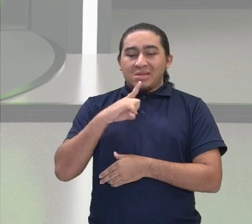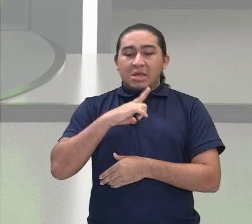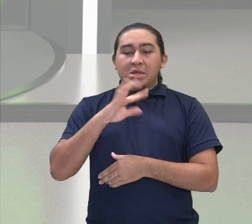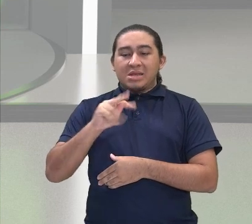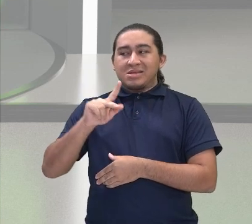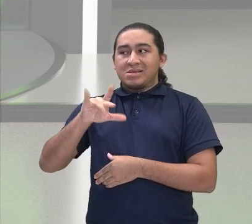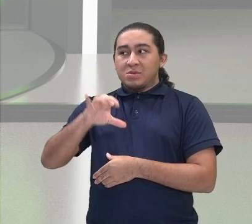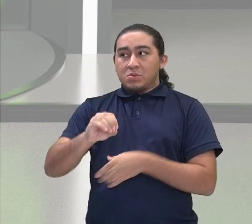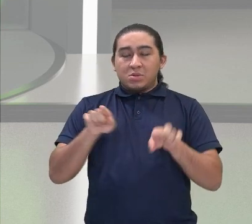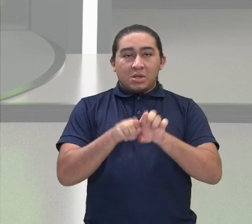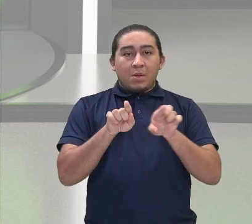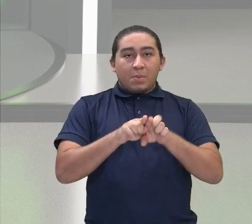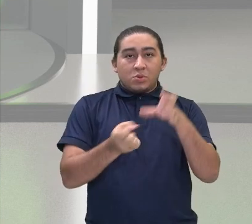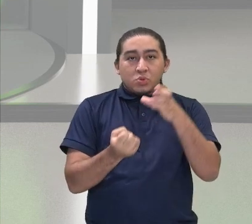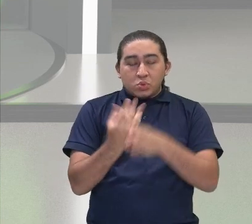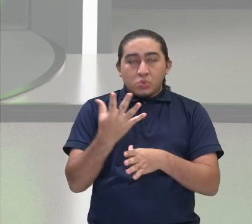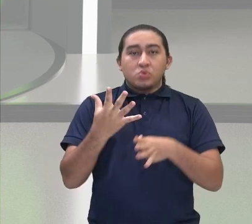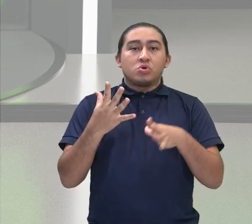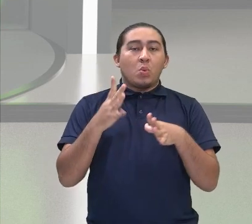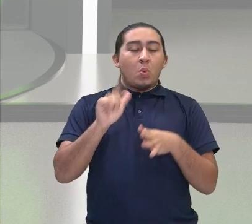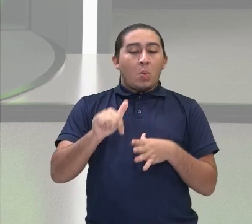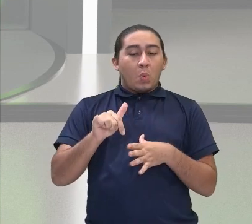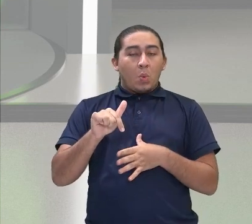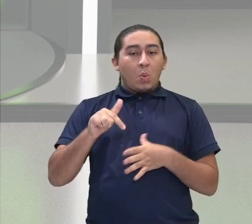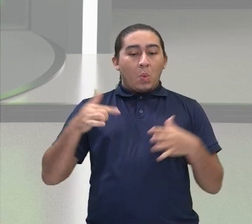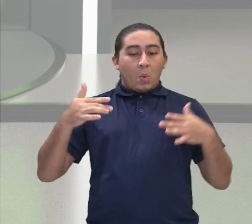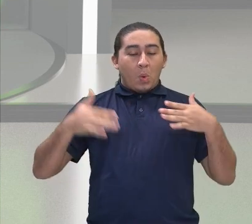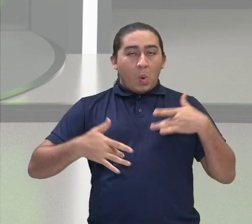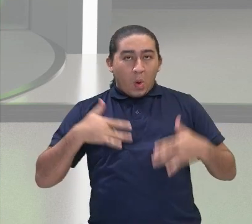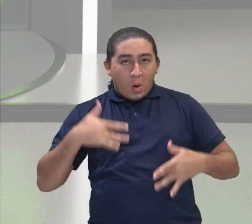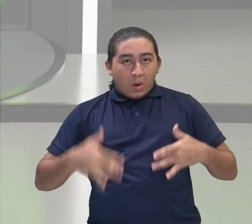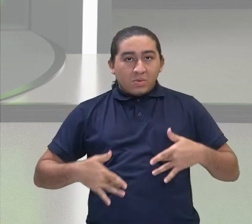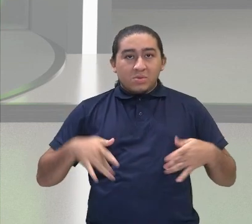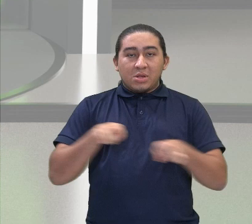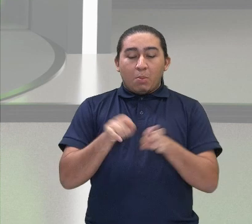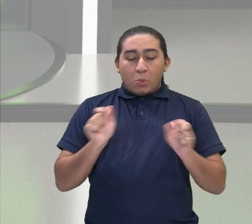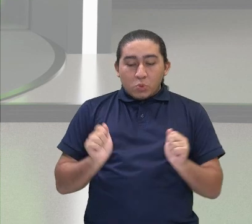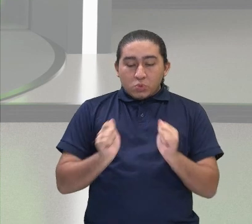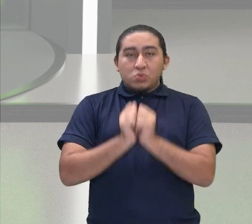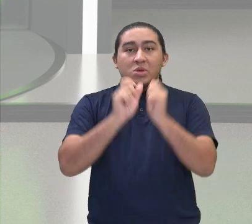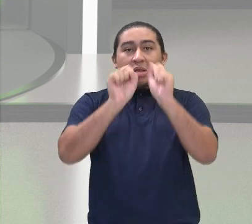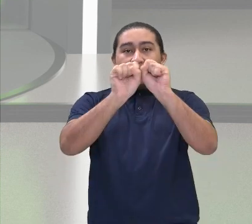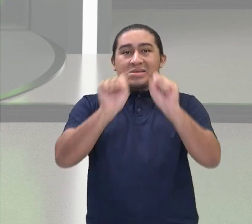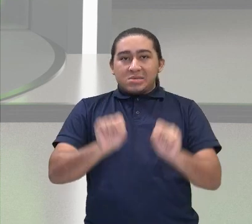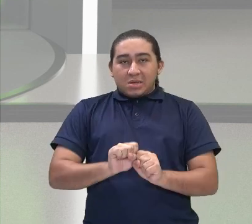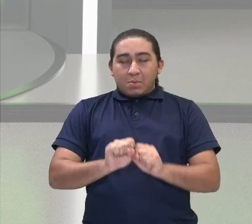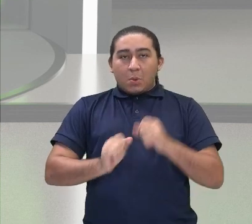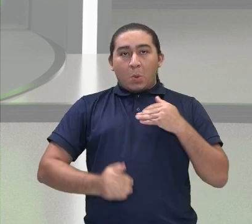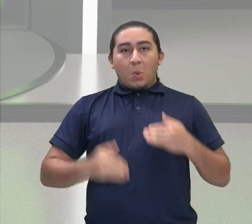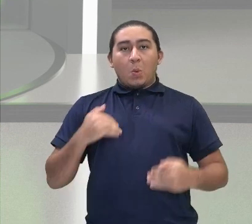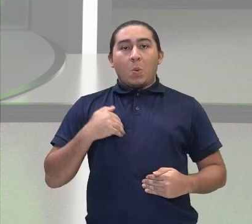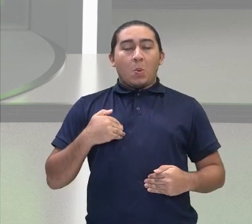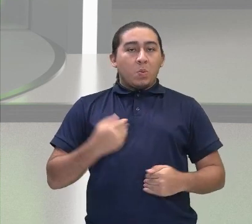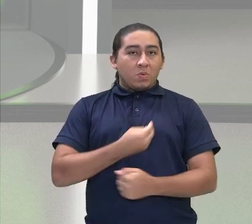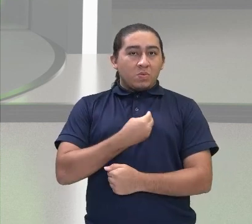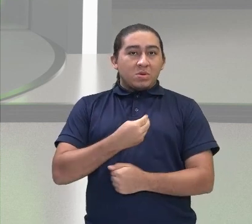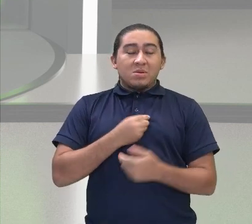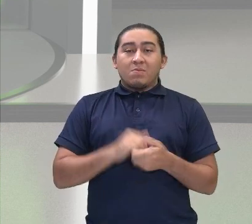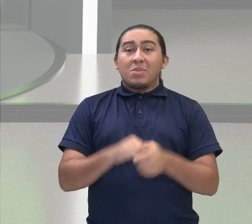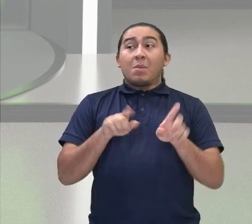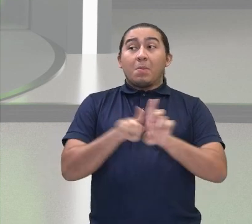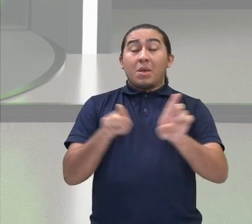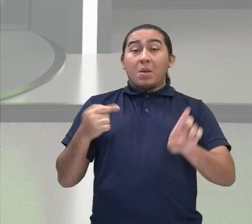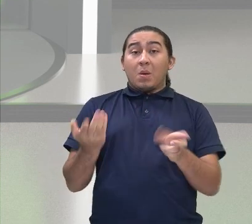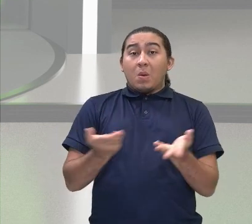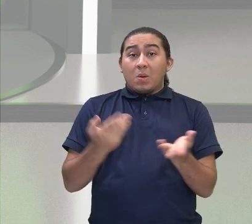formar os órgãos trabalhando em conjunto formam os sistemas que dão origem aí a um organismo, certo? Mas agora a gente vai ver com